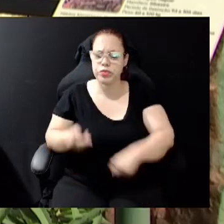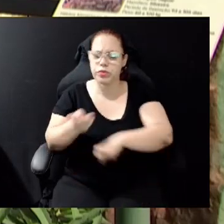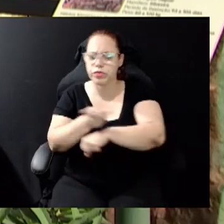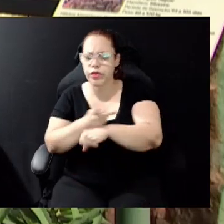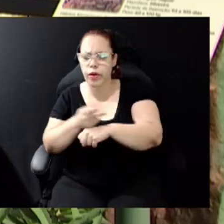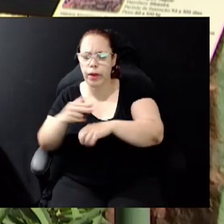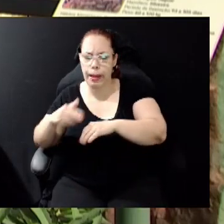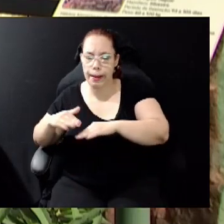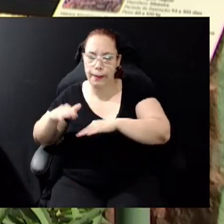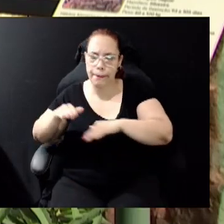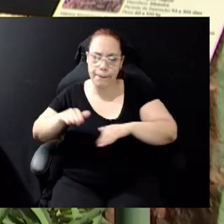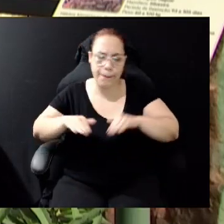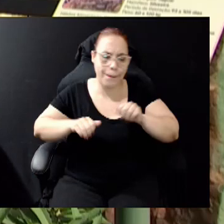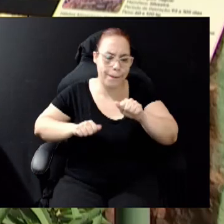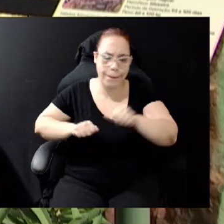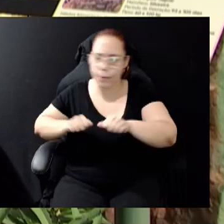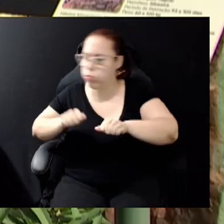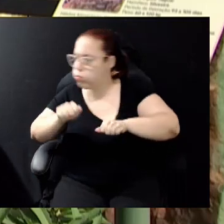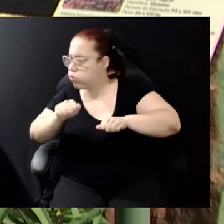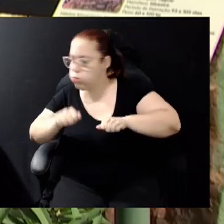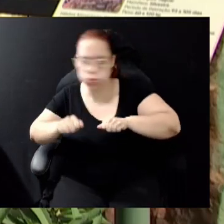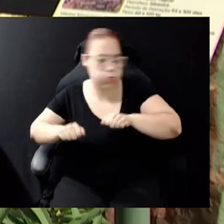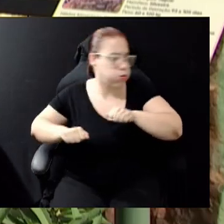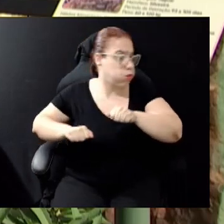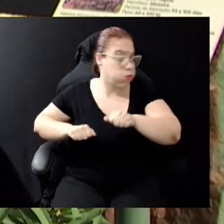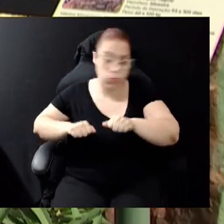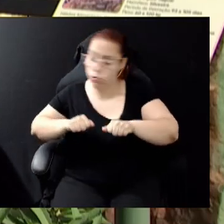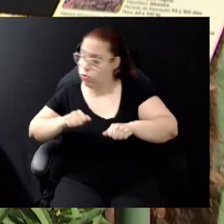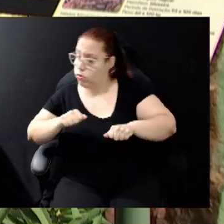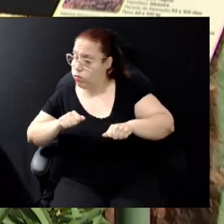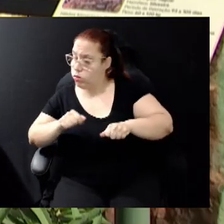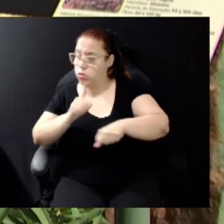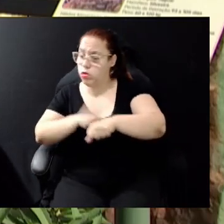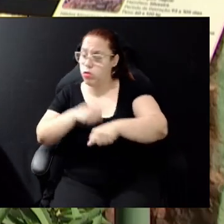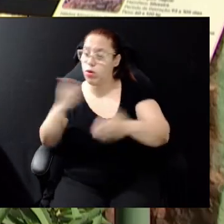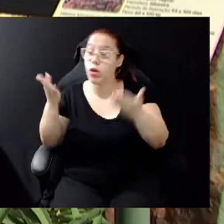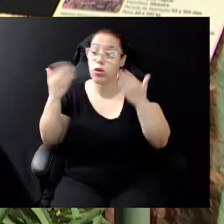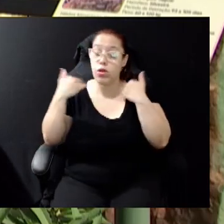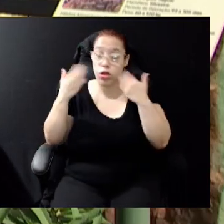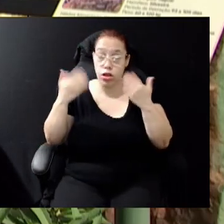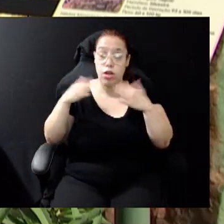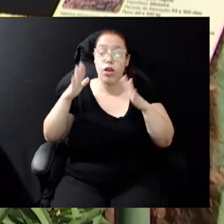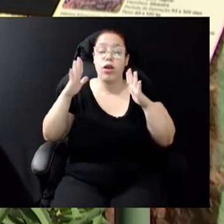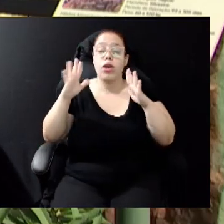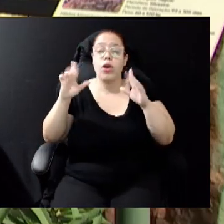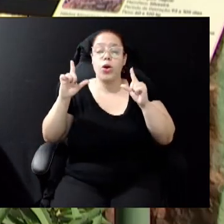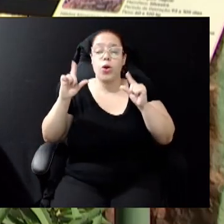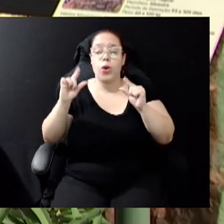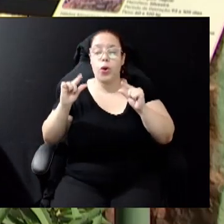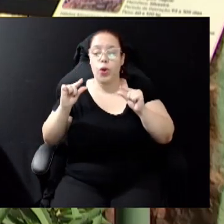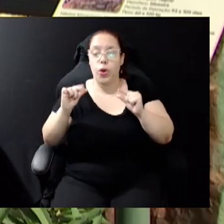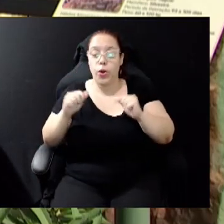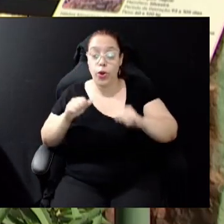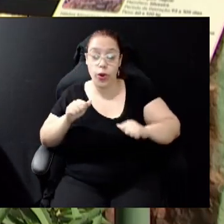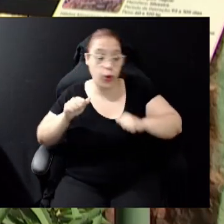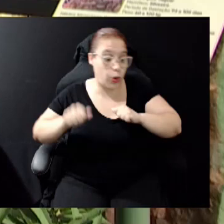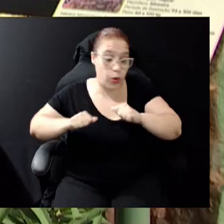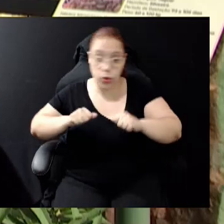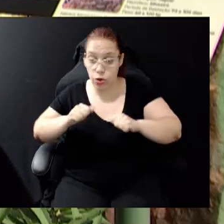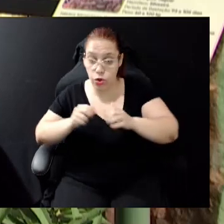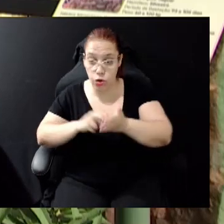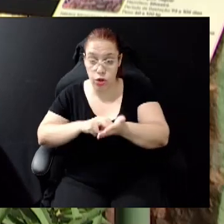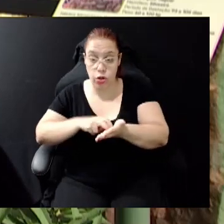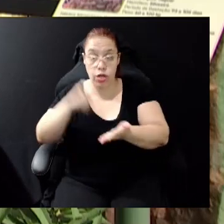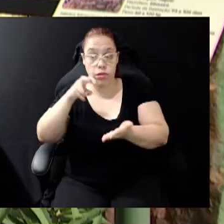locomover, se movimentar mais nos horários mais frescos. Então a gente pode ver eles um pouquinho mais atividade no início da manhã, por volta